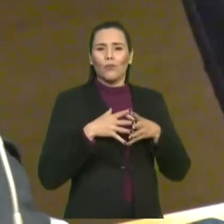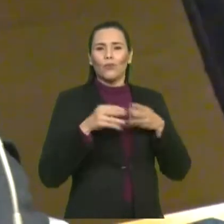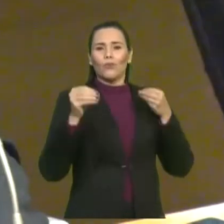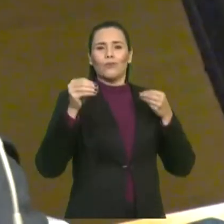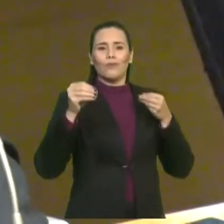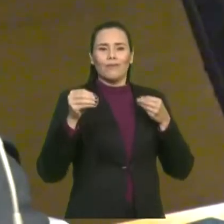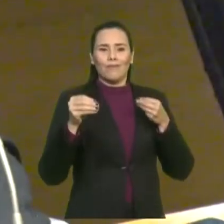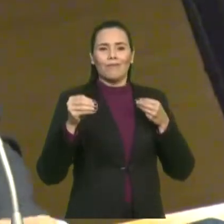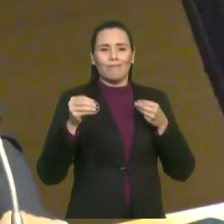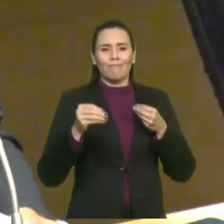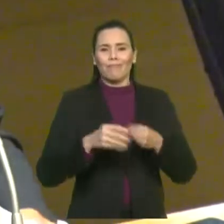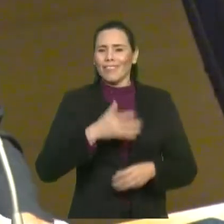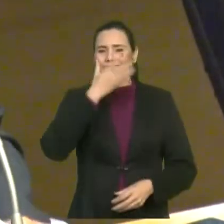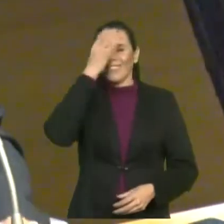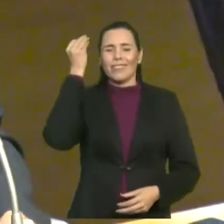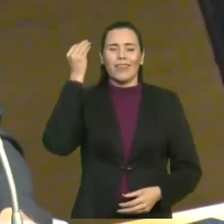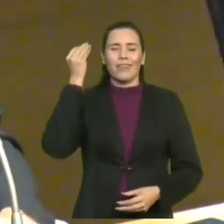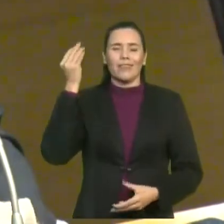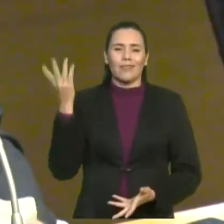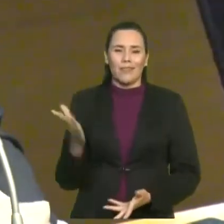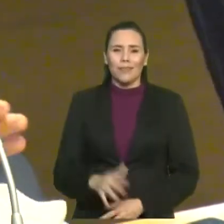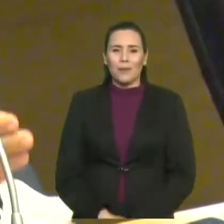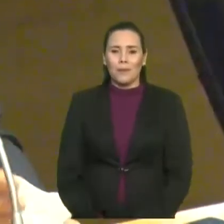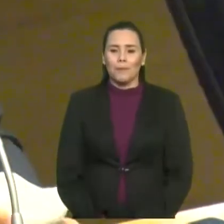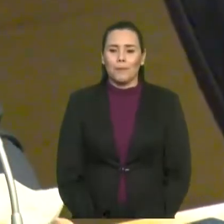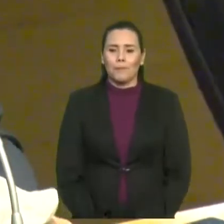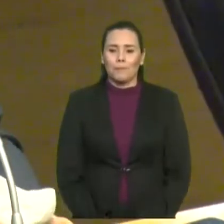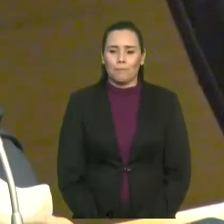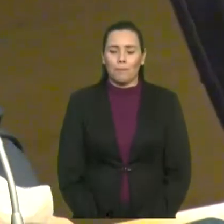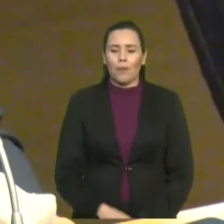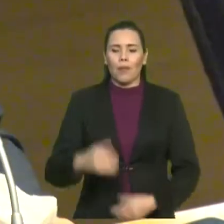presidente. Deixar através desse a parte